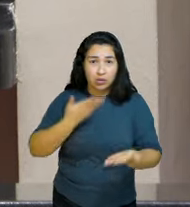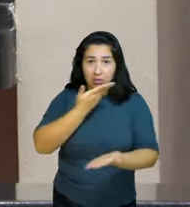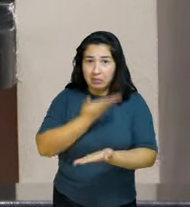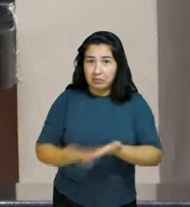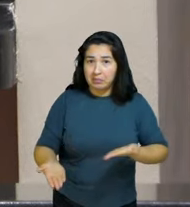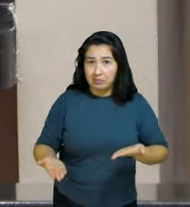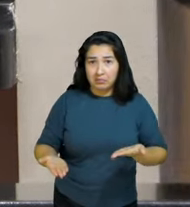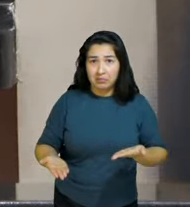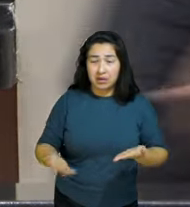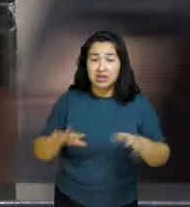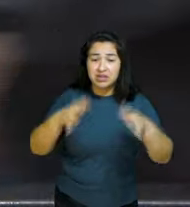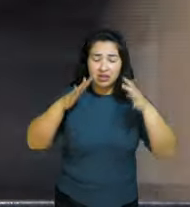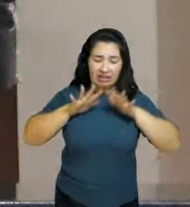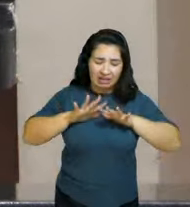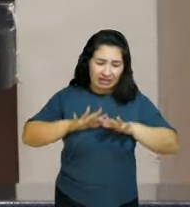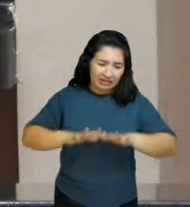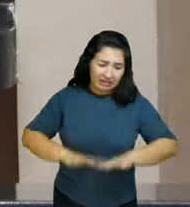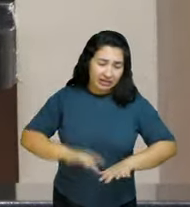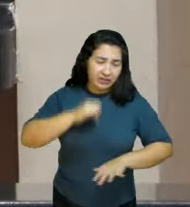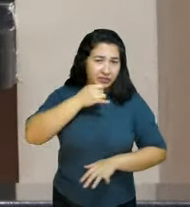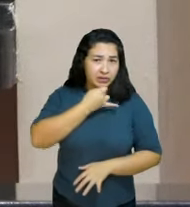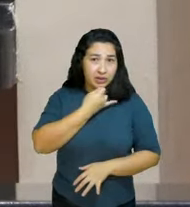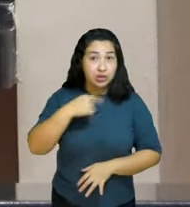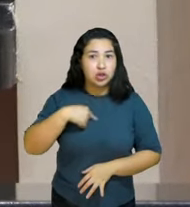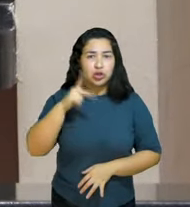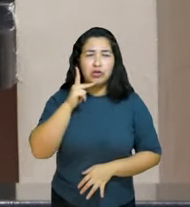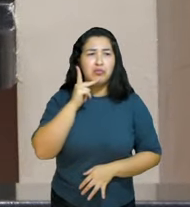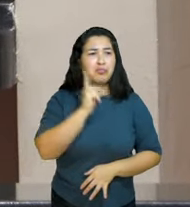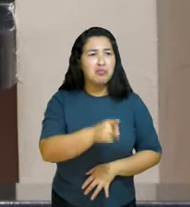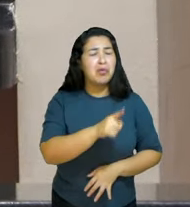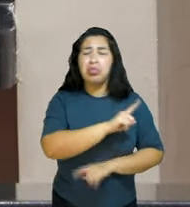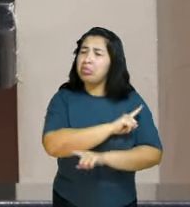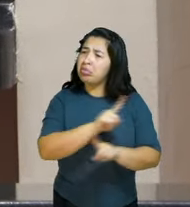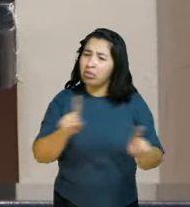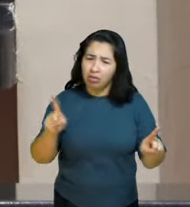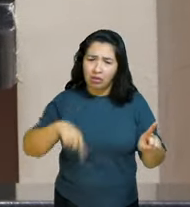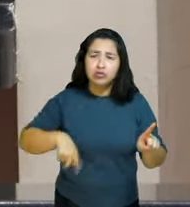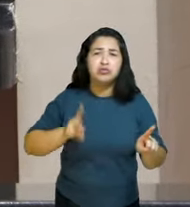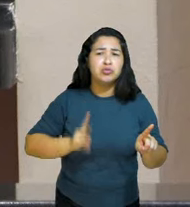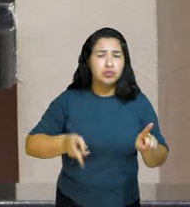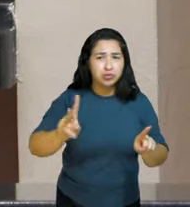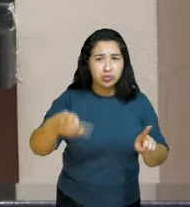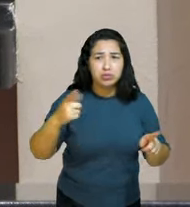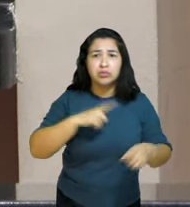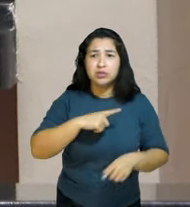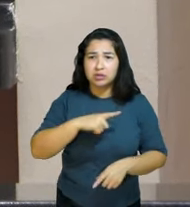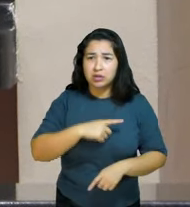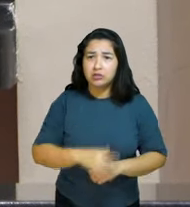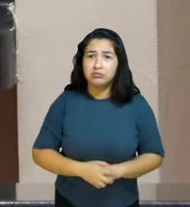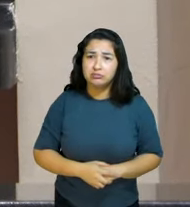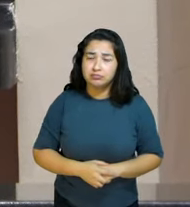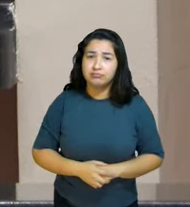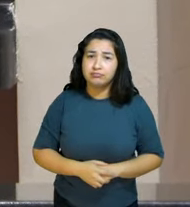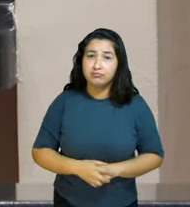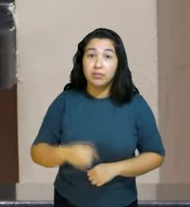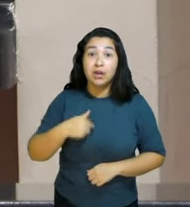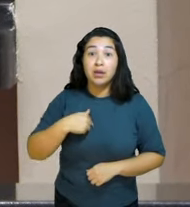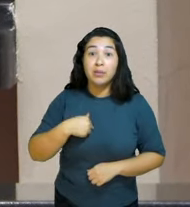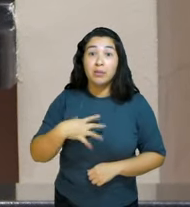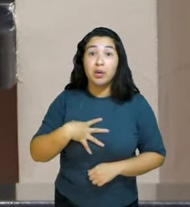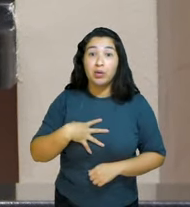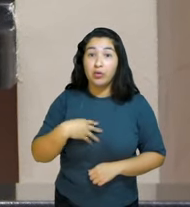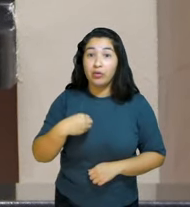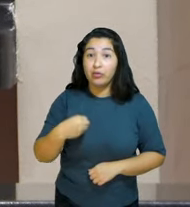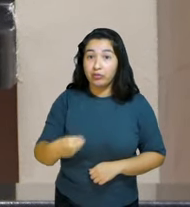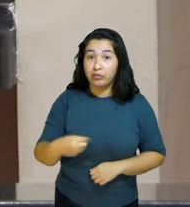eu falei, não, vamos seguir. E o que o deputado Massoco falou é verdade, eu tenho um enteado